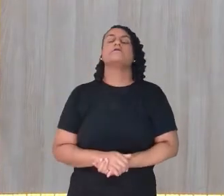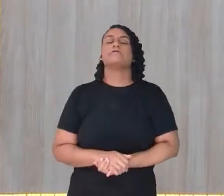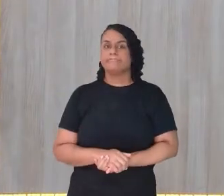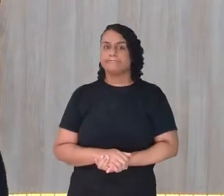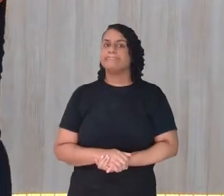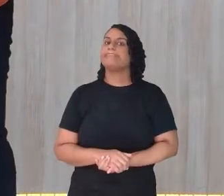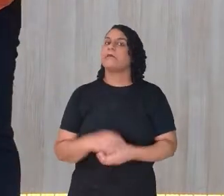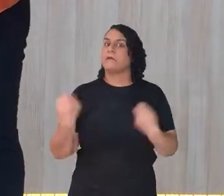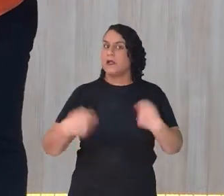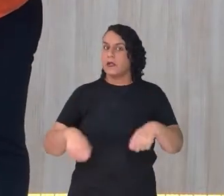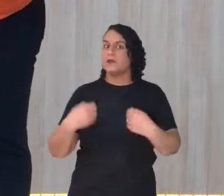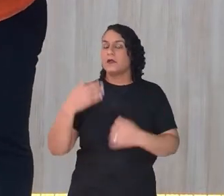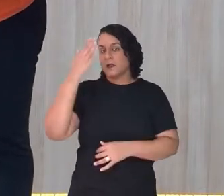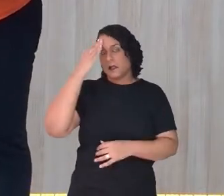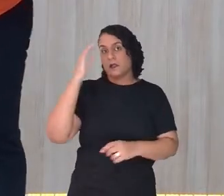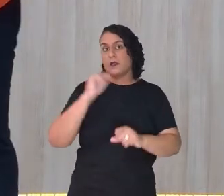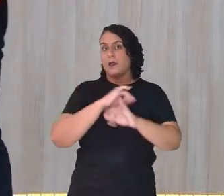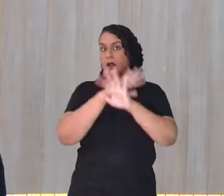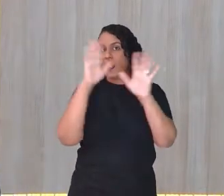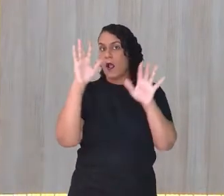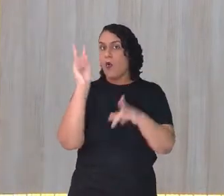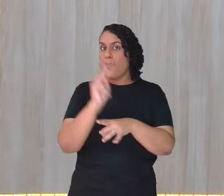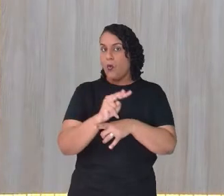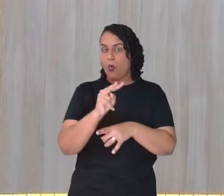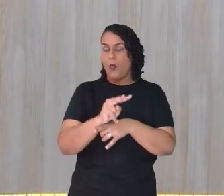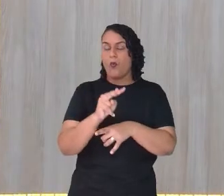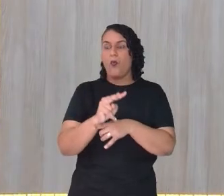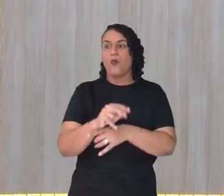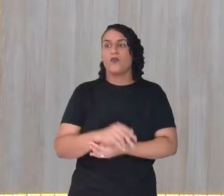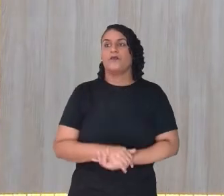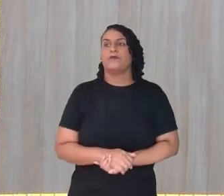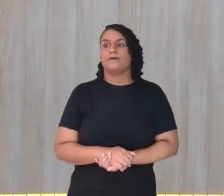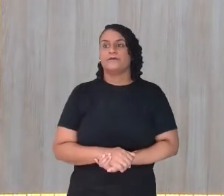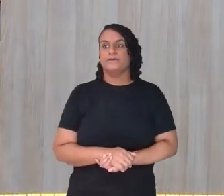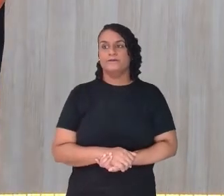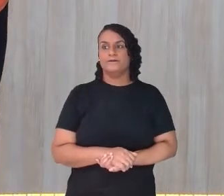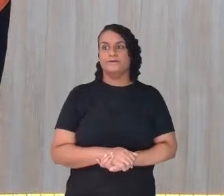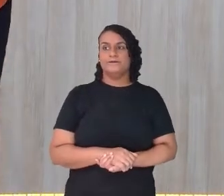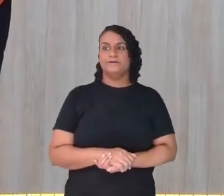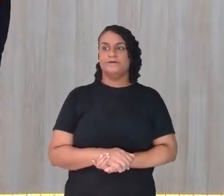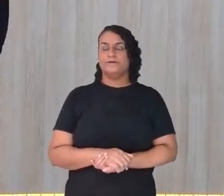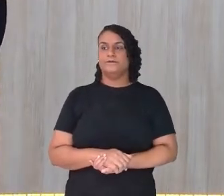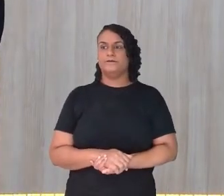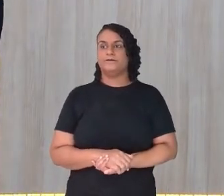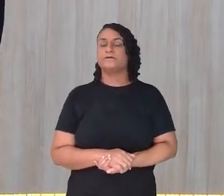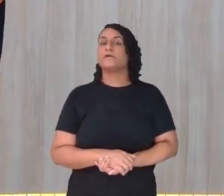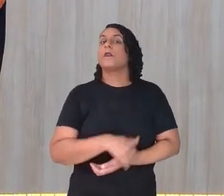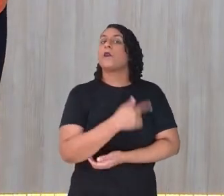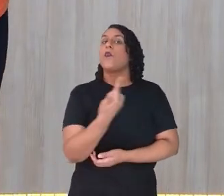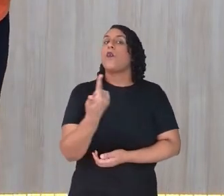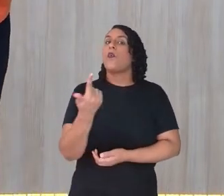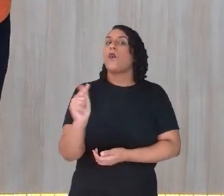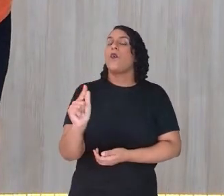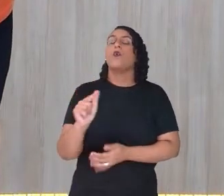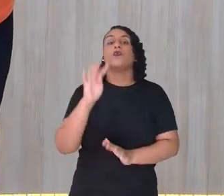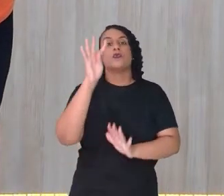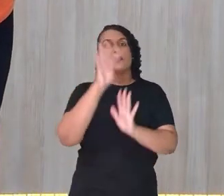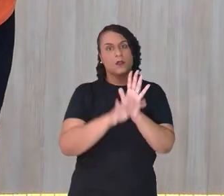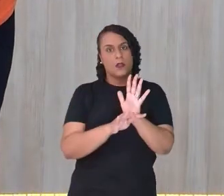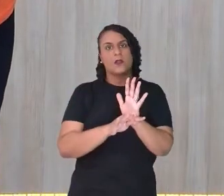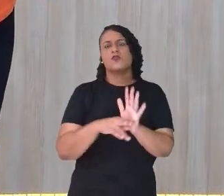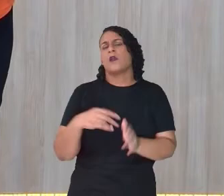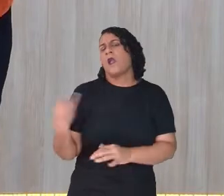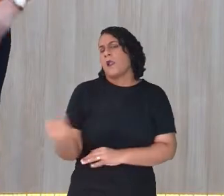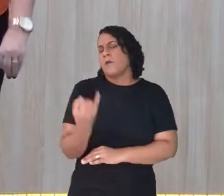vem acontecendo. O que é que eu tenho mais para mostrar a vocês? Vamos ver agora um outro trecho, gente, que vale a